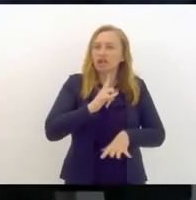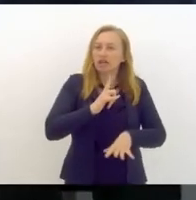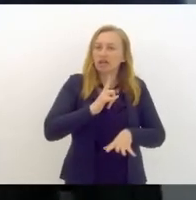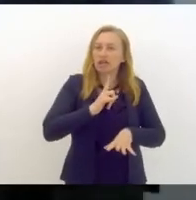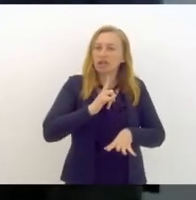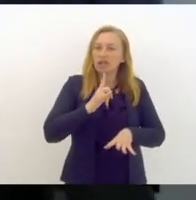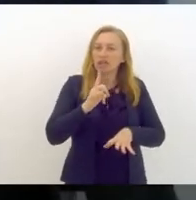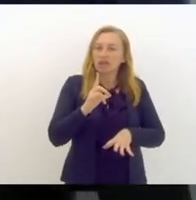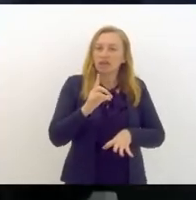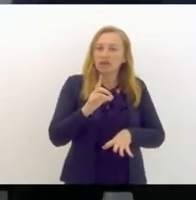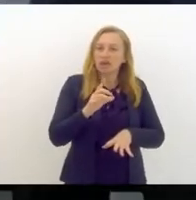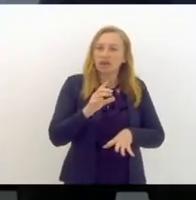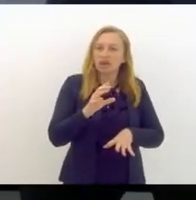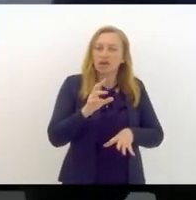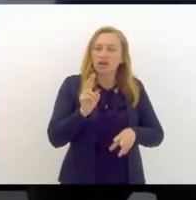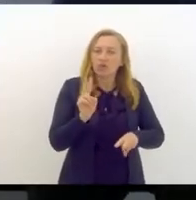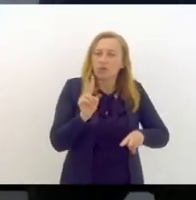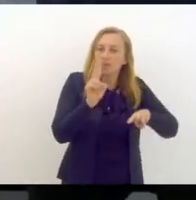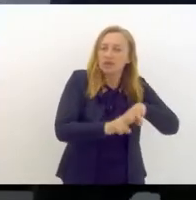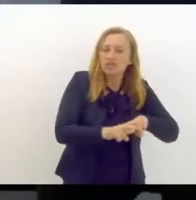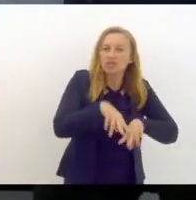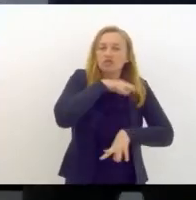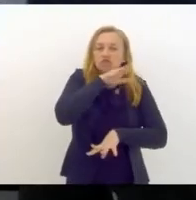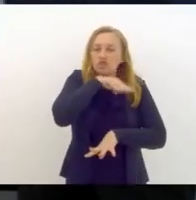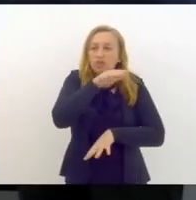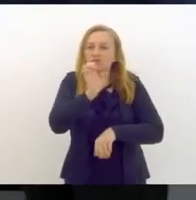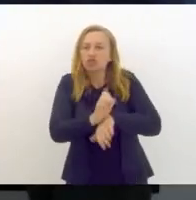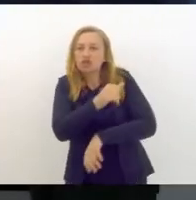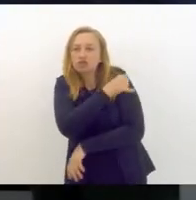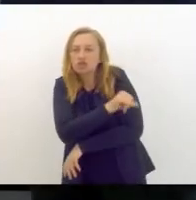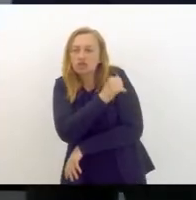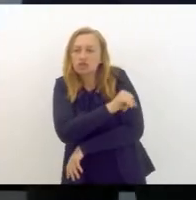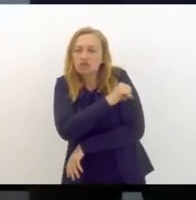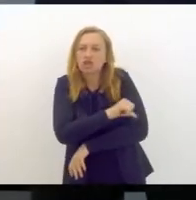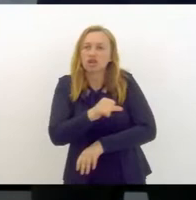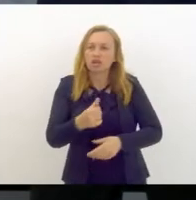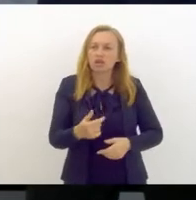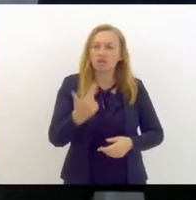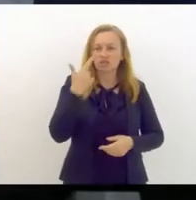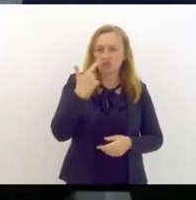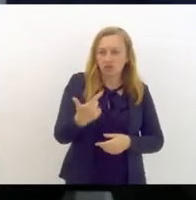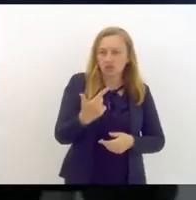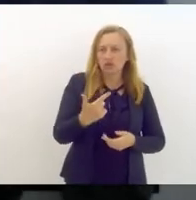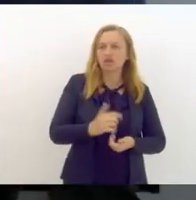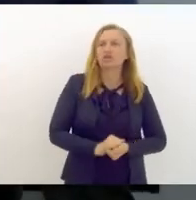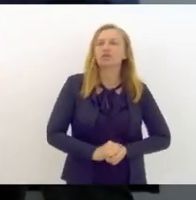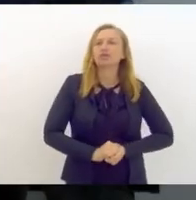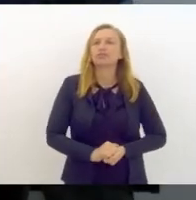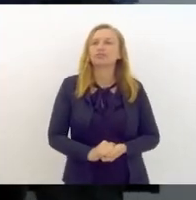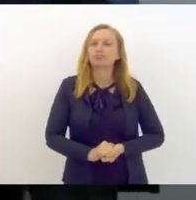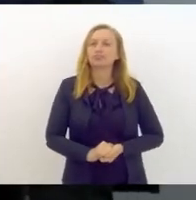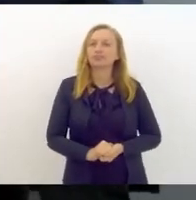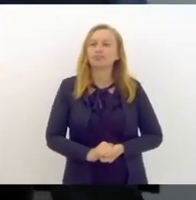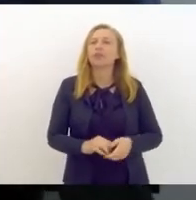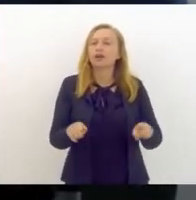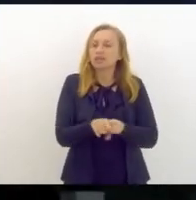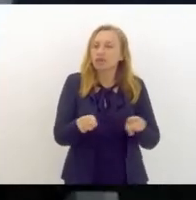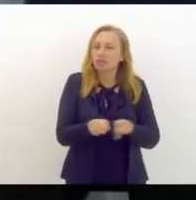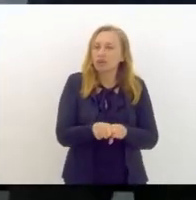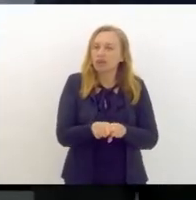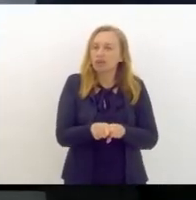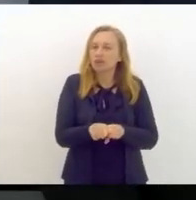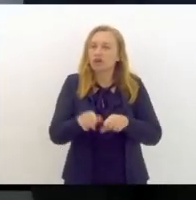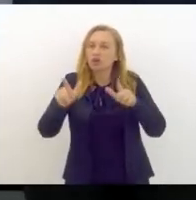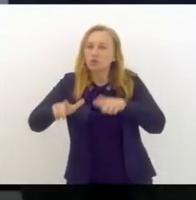animal silvestre, que é uma cultura em todo o estado do Rio de Janeiro, está presente na área do entorno dos limites da unidade de conservação. A gente tem ocupação irregular